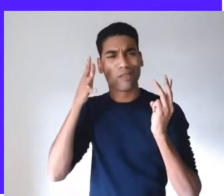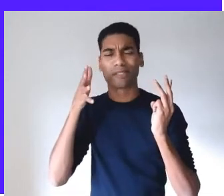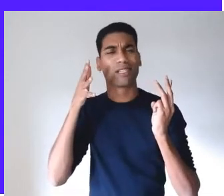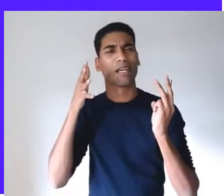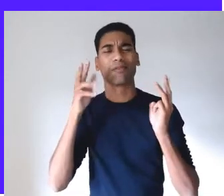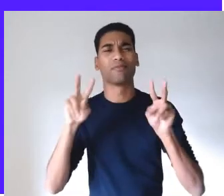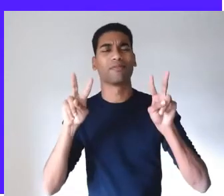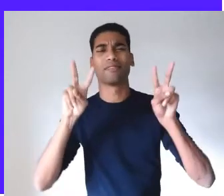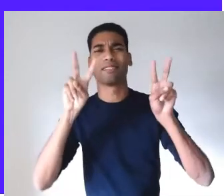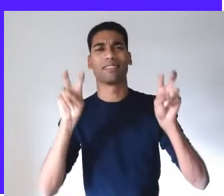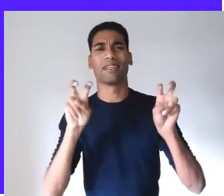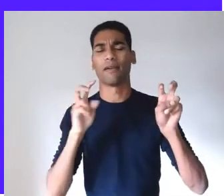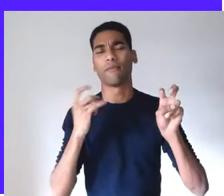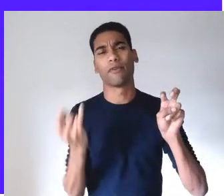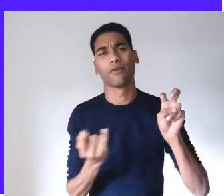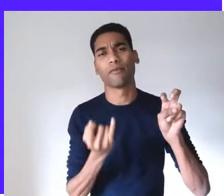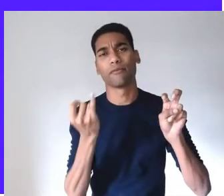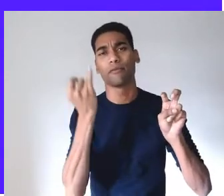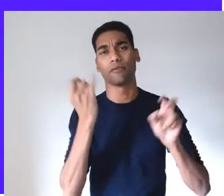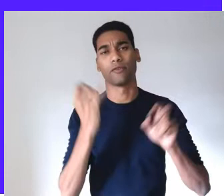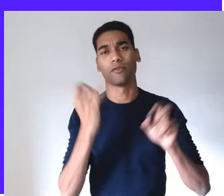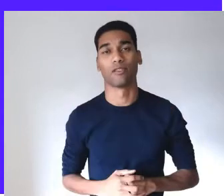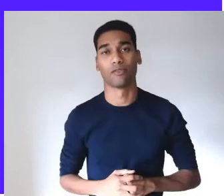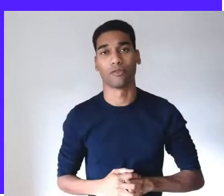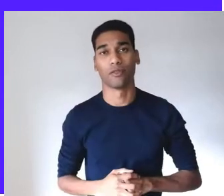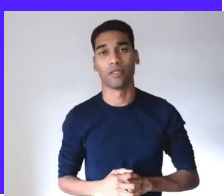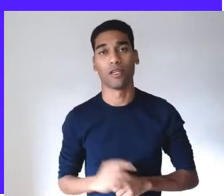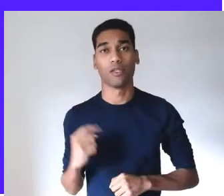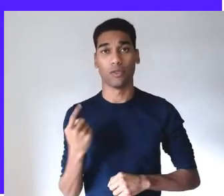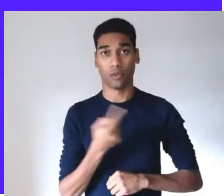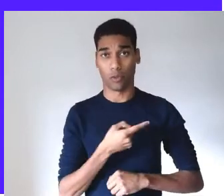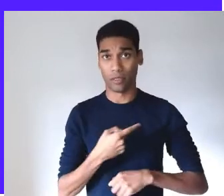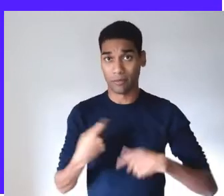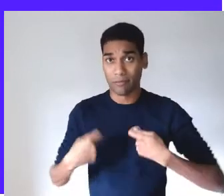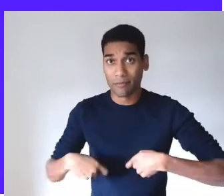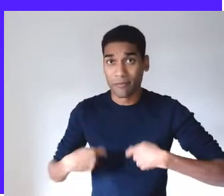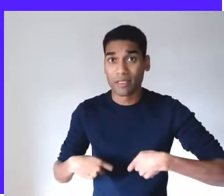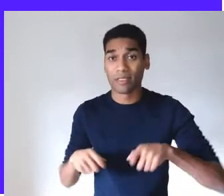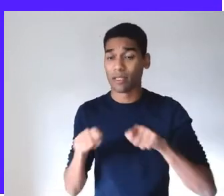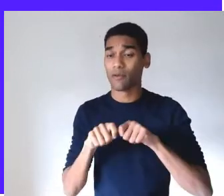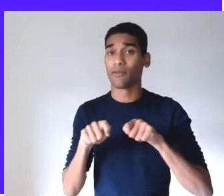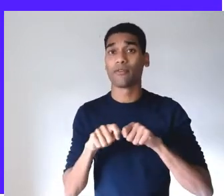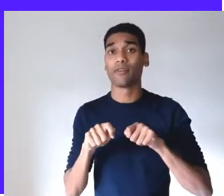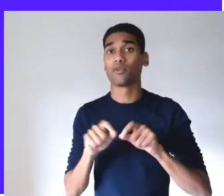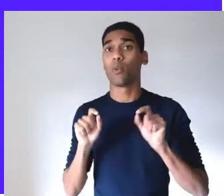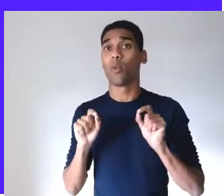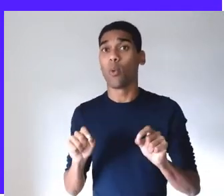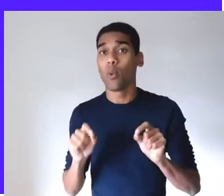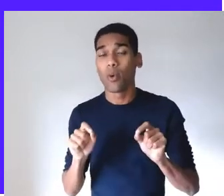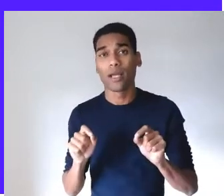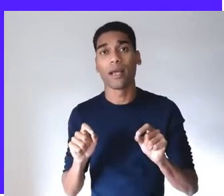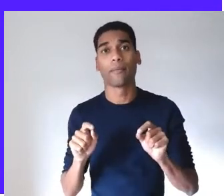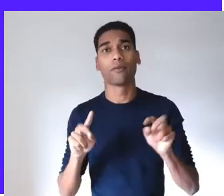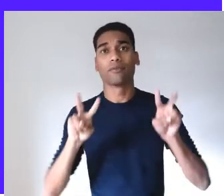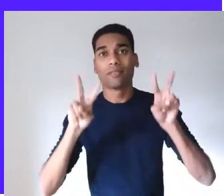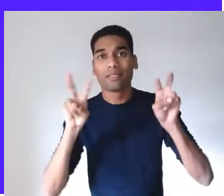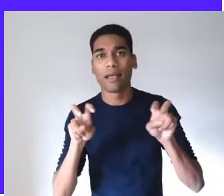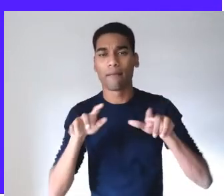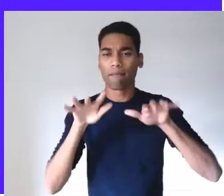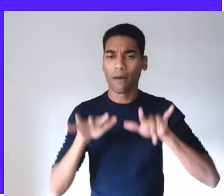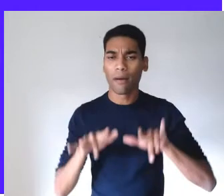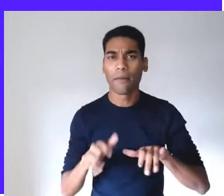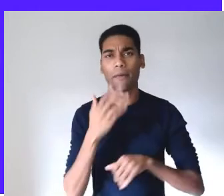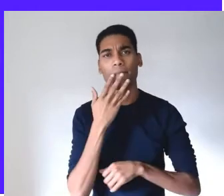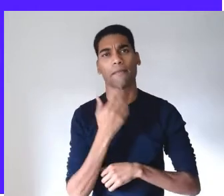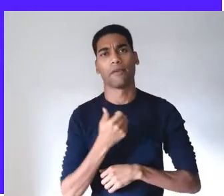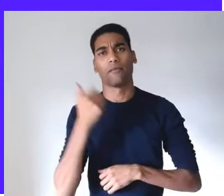cobertura, do que a gente precisa fazer do nosso lado para melhorar essa cobertura. Então, jornalismo de solução é uma coisa